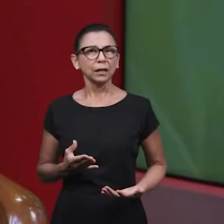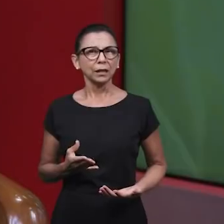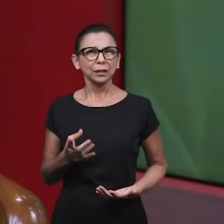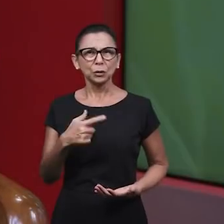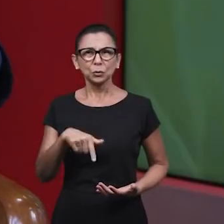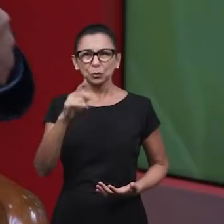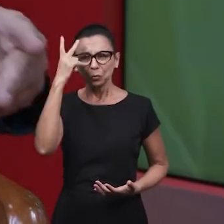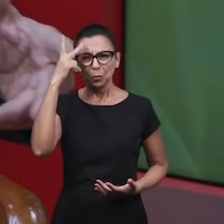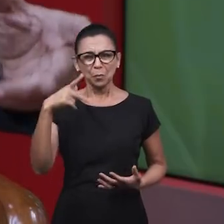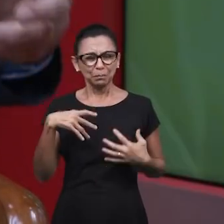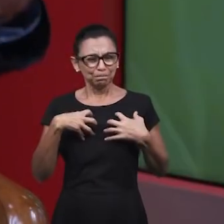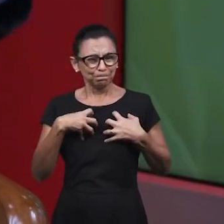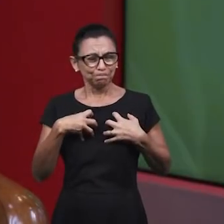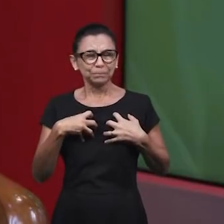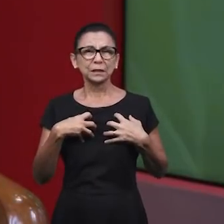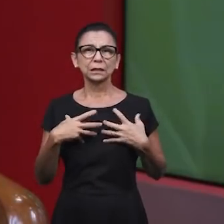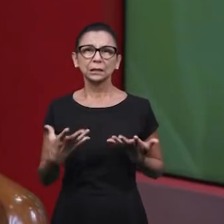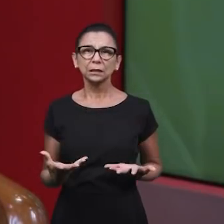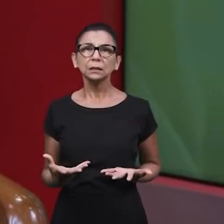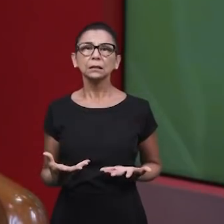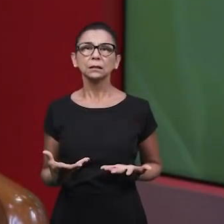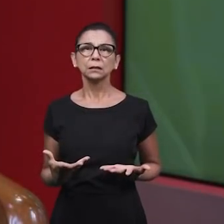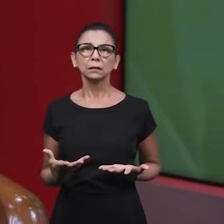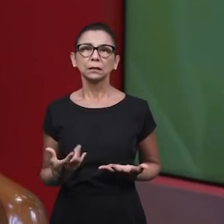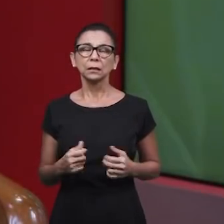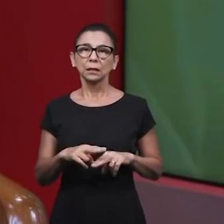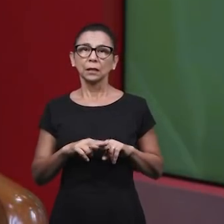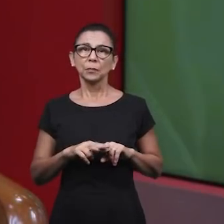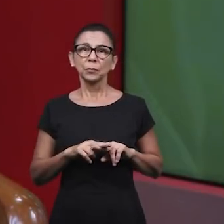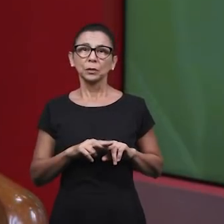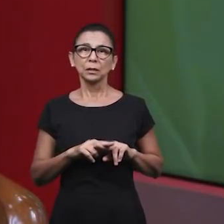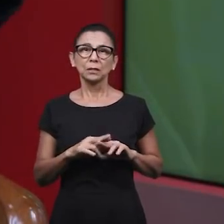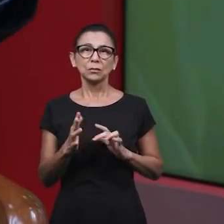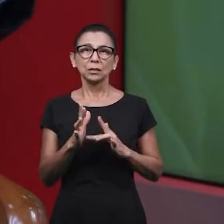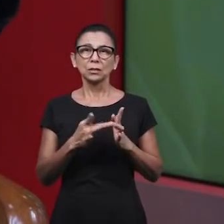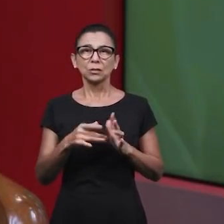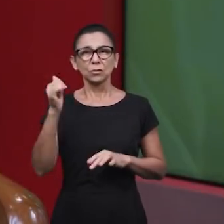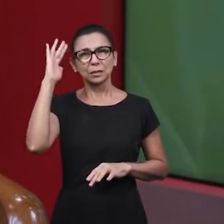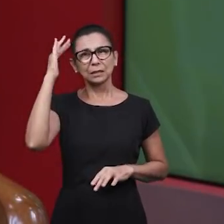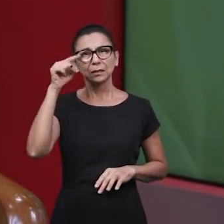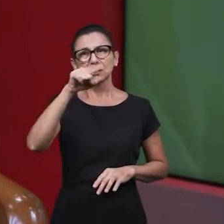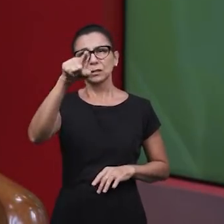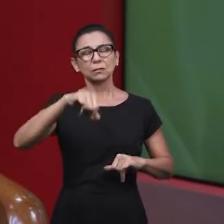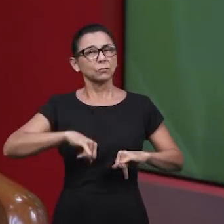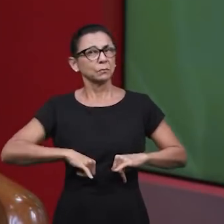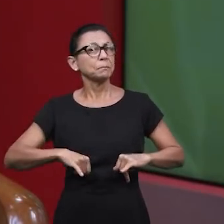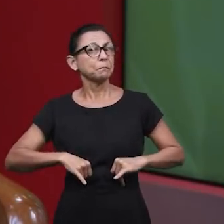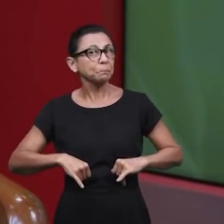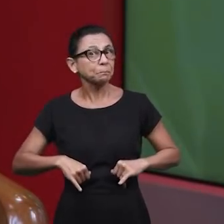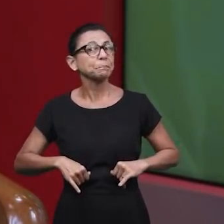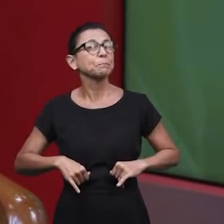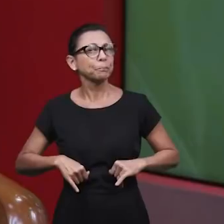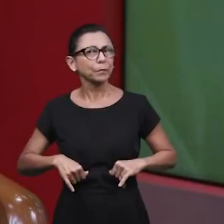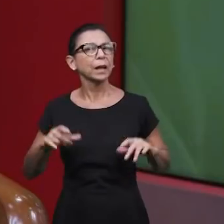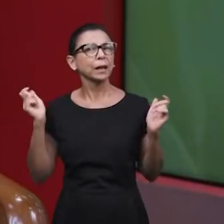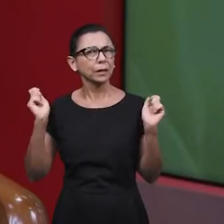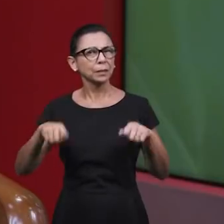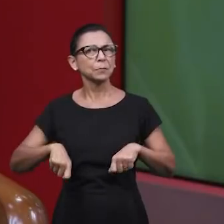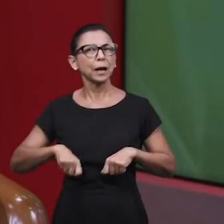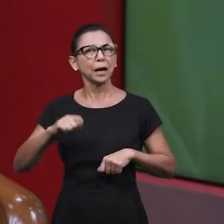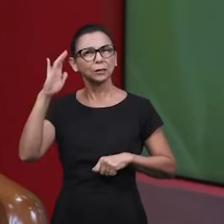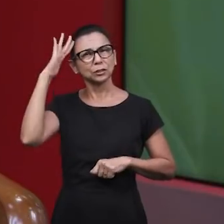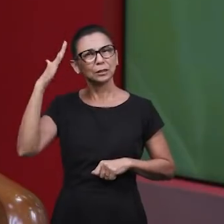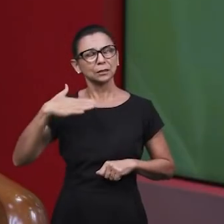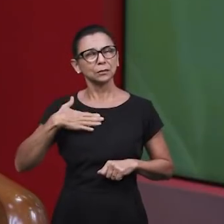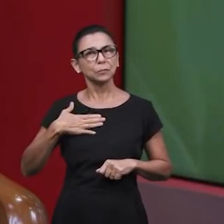pode sentir, é por isso que ele é capaz de entender a sua dor. Entendeu, Josias? Ele é capaz de entender a